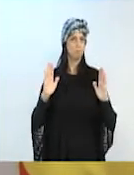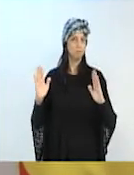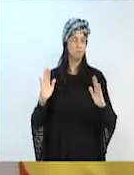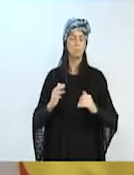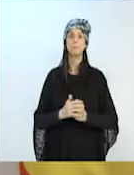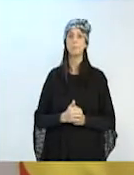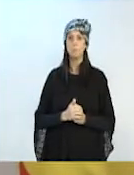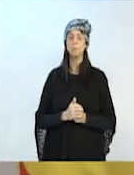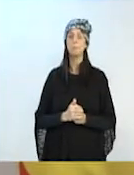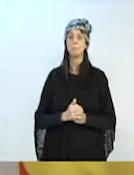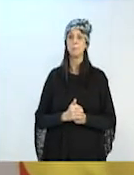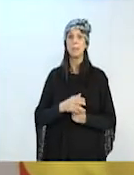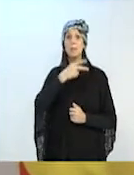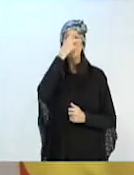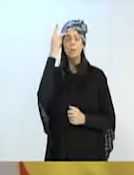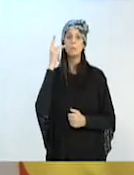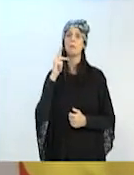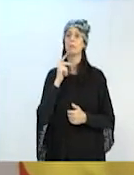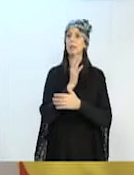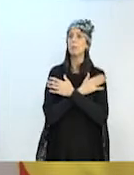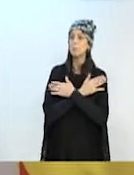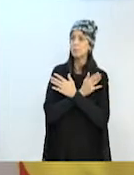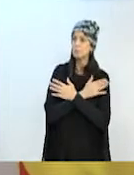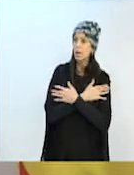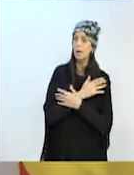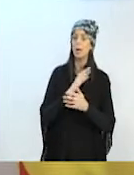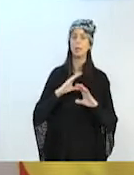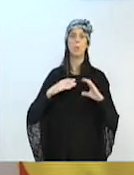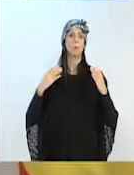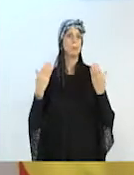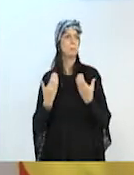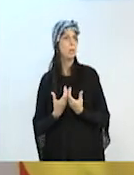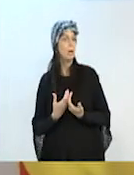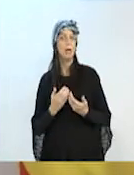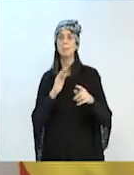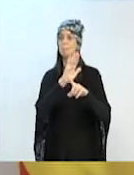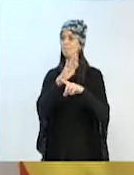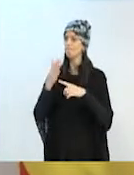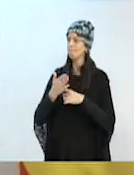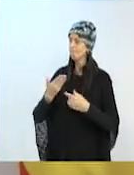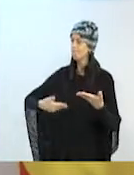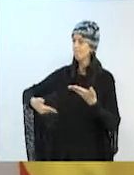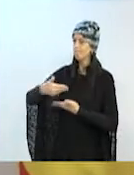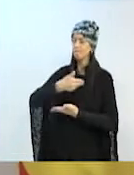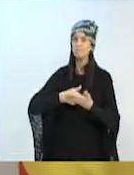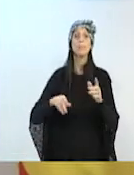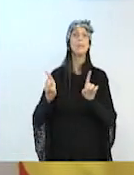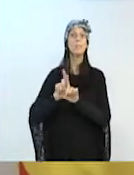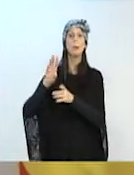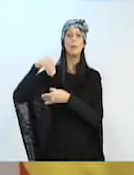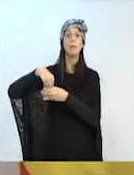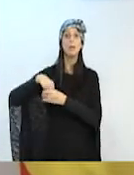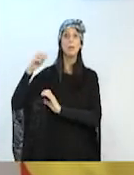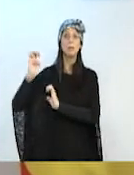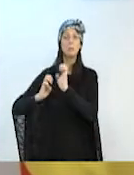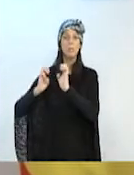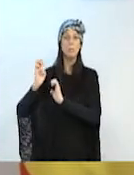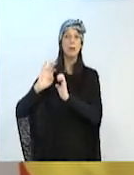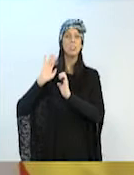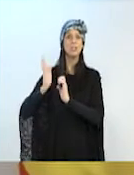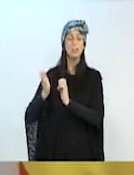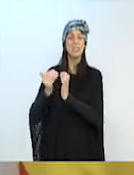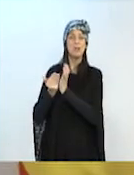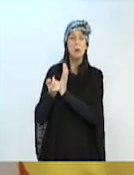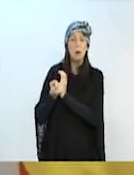de trabalhadores, desempregados, comunidades e nas empresas. E nas empresas que estavam falindo naquele